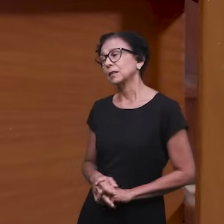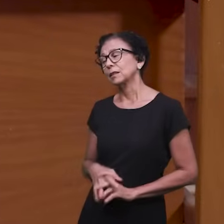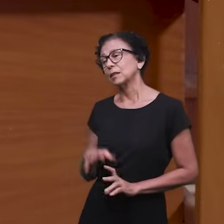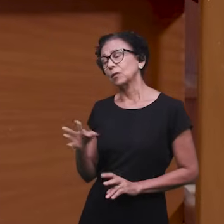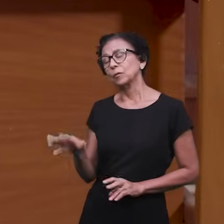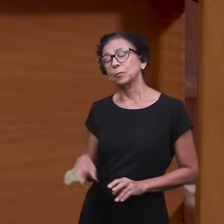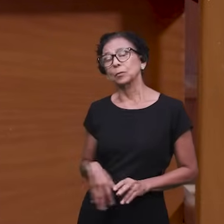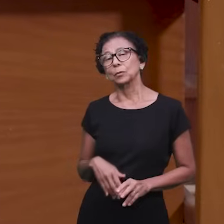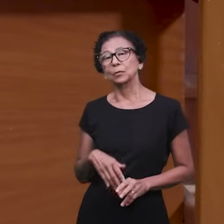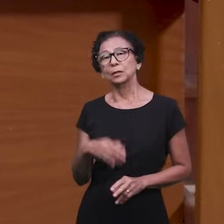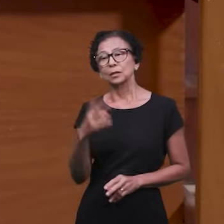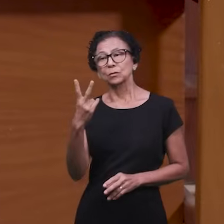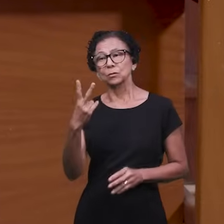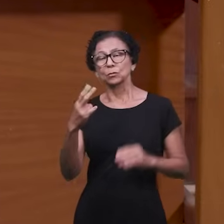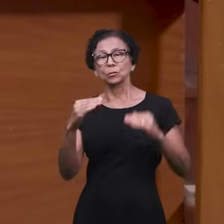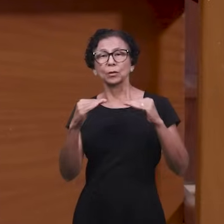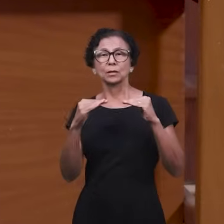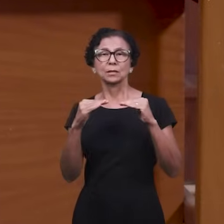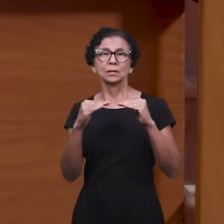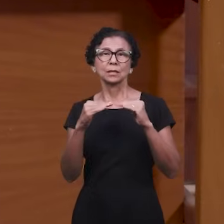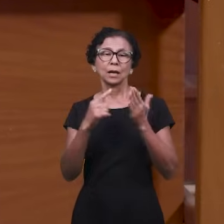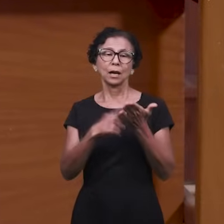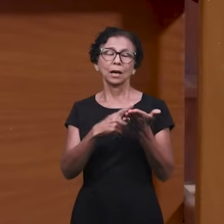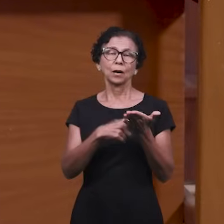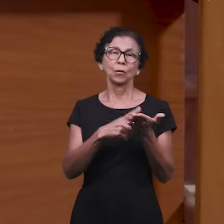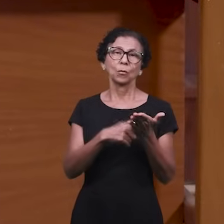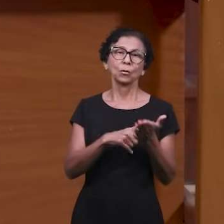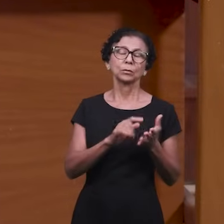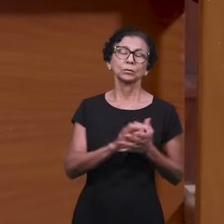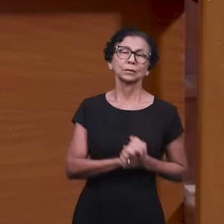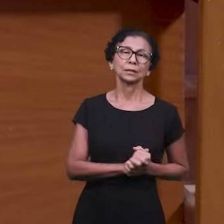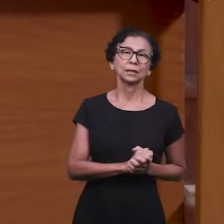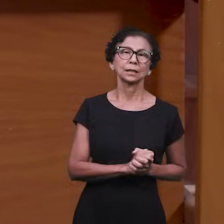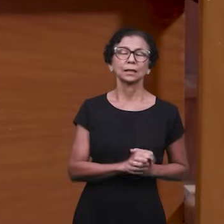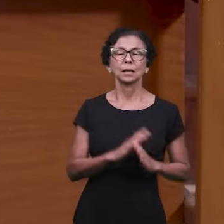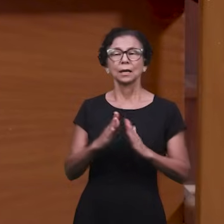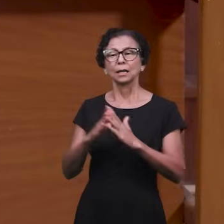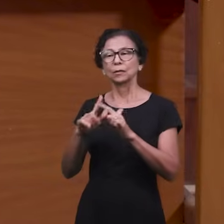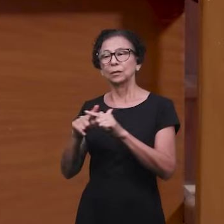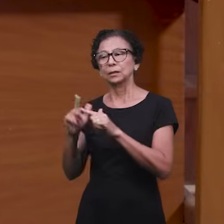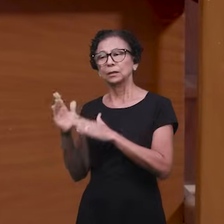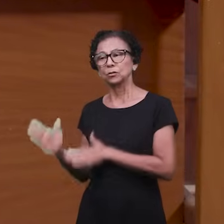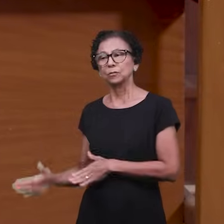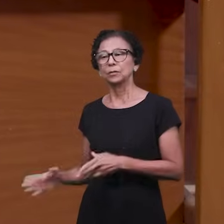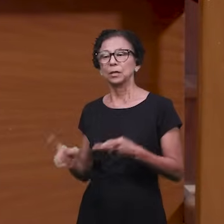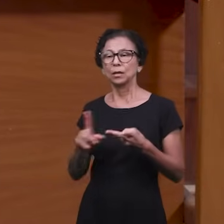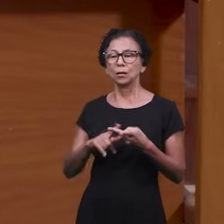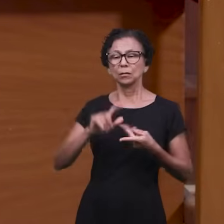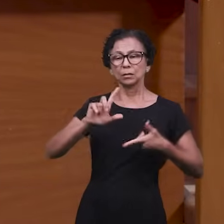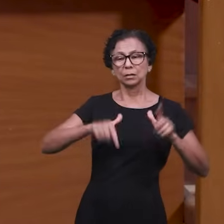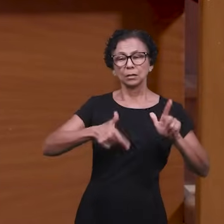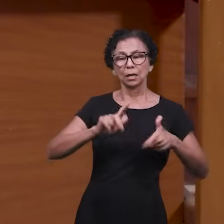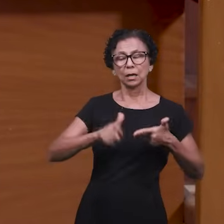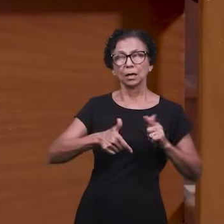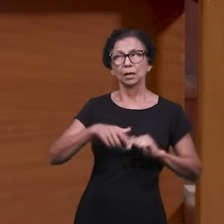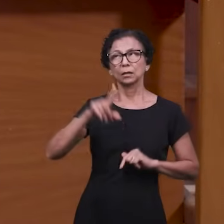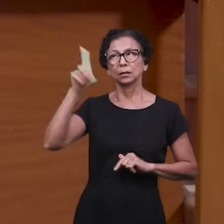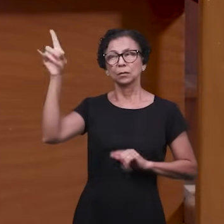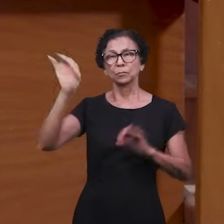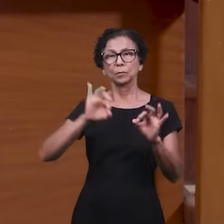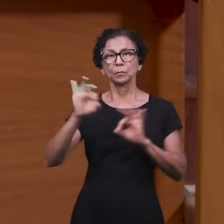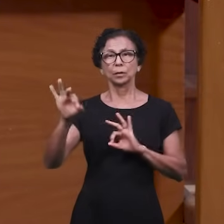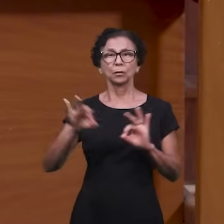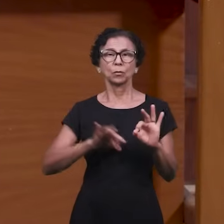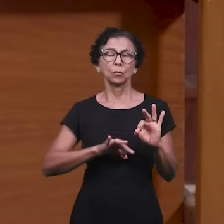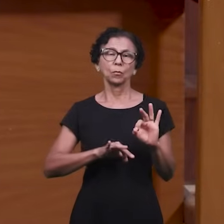acordos, né? Um com a igreja, um com Israel, outro com a igreja. Israel, Deus tem um plano, a igreja, o Senhor tem outro plano.